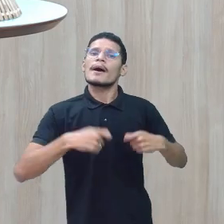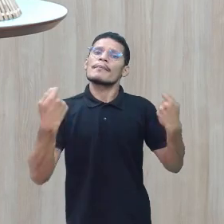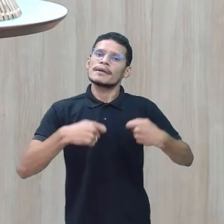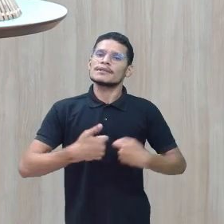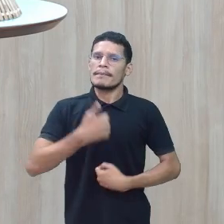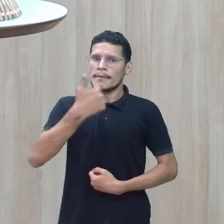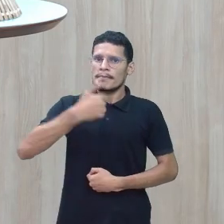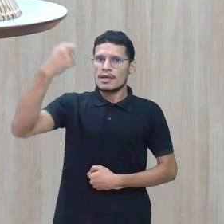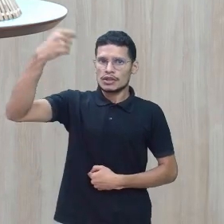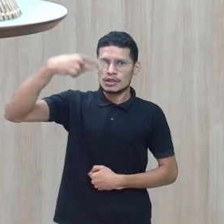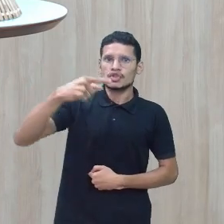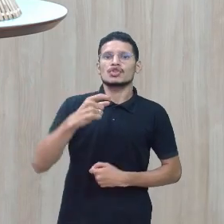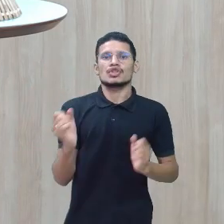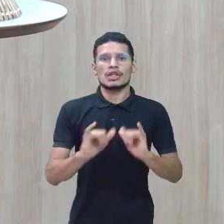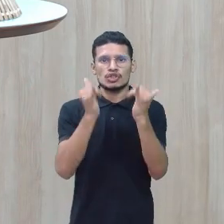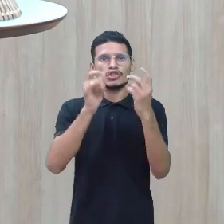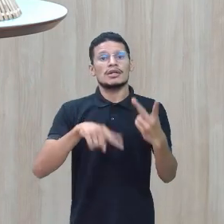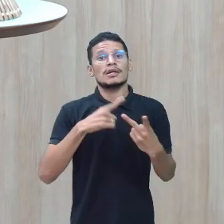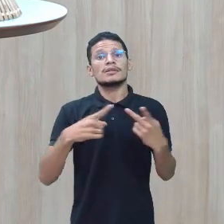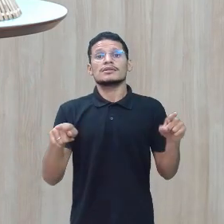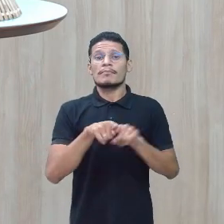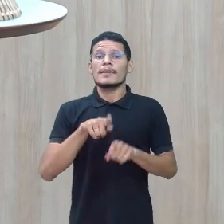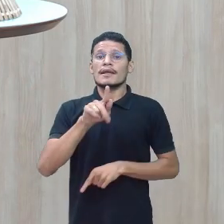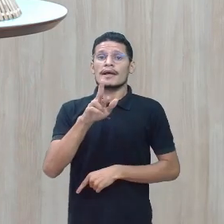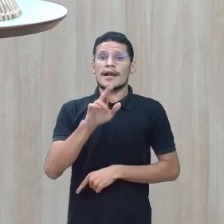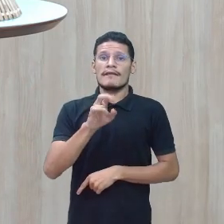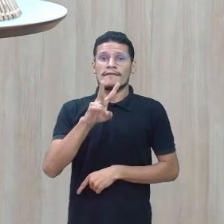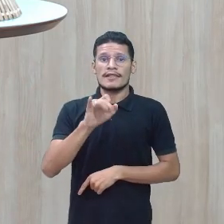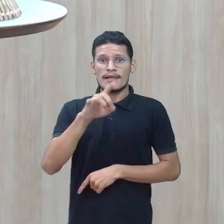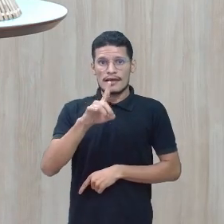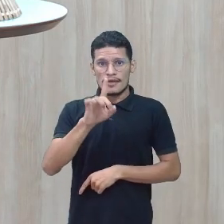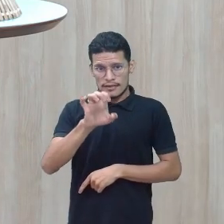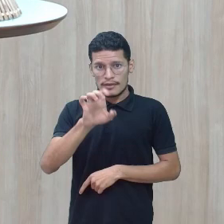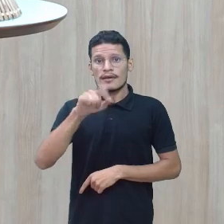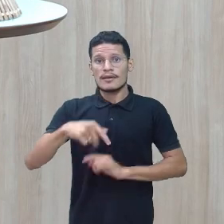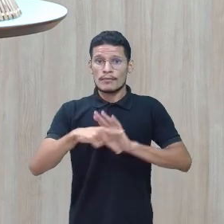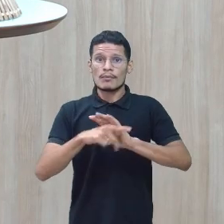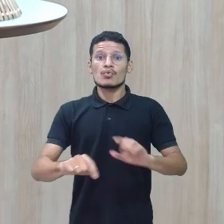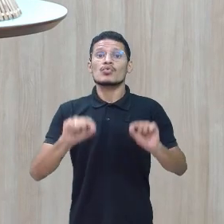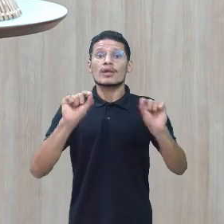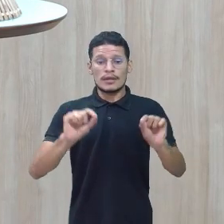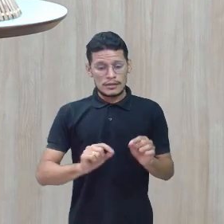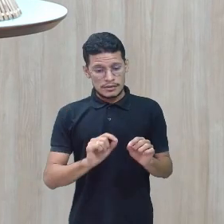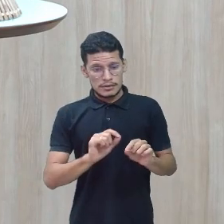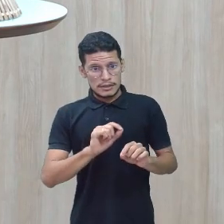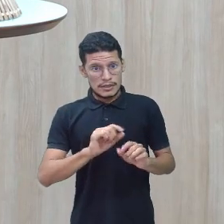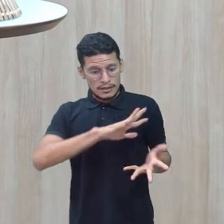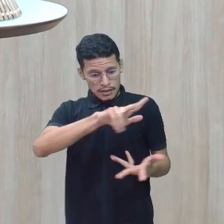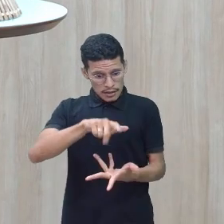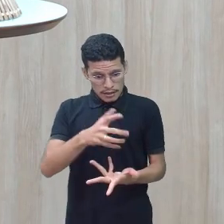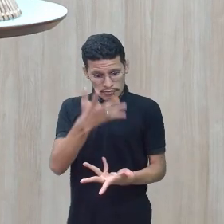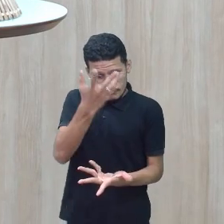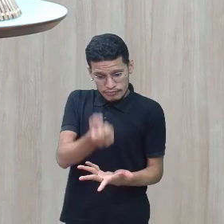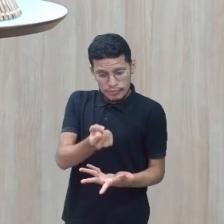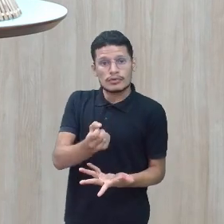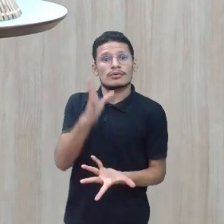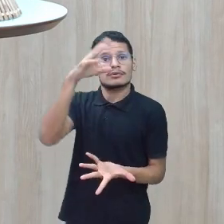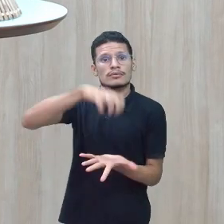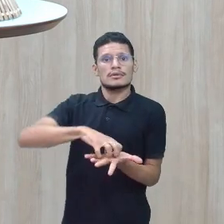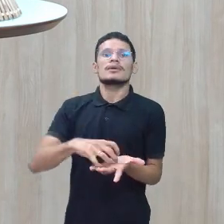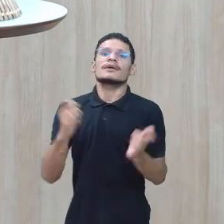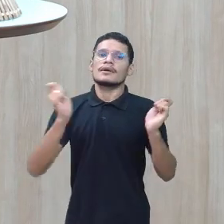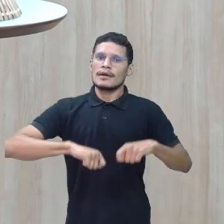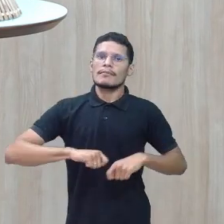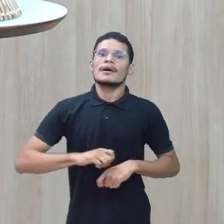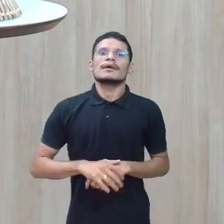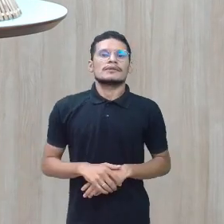solar e também a gravidade. Essa propriedade que a Terra tem de atrair os corpos para o seu